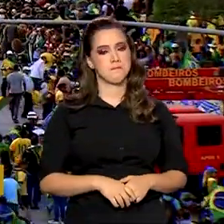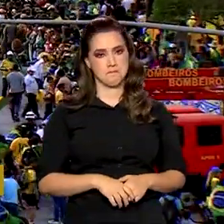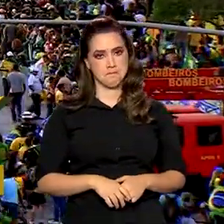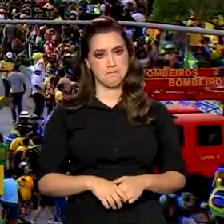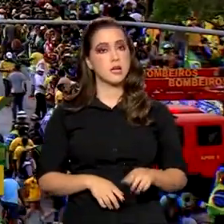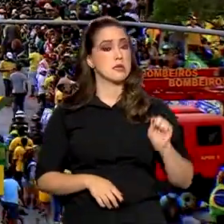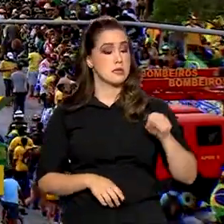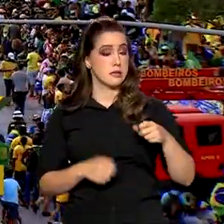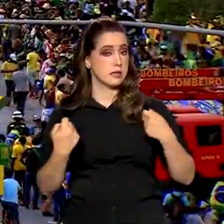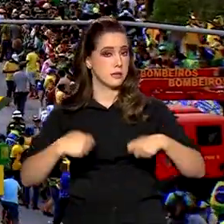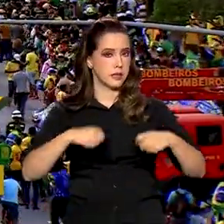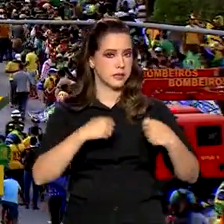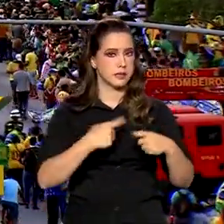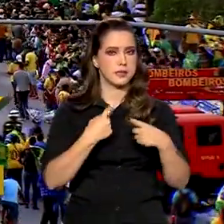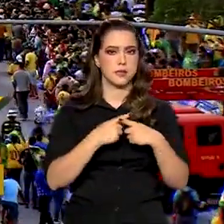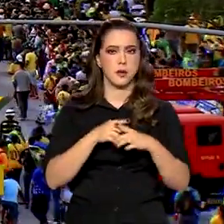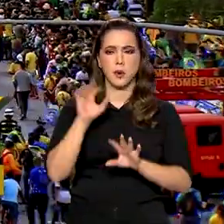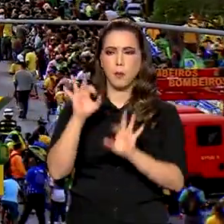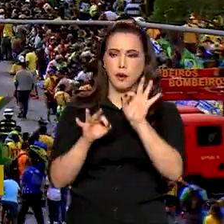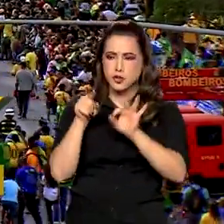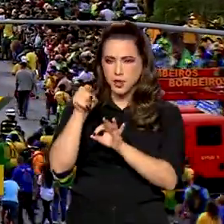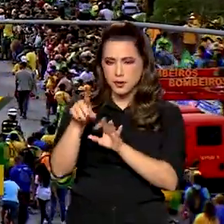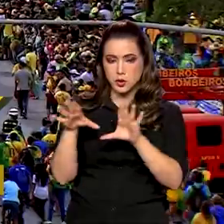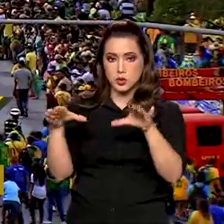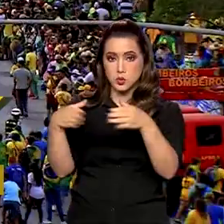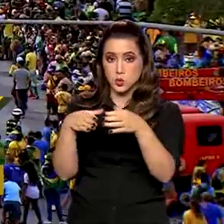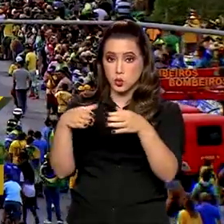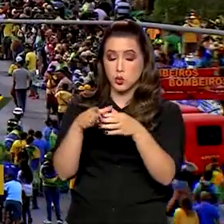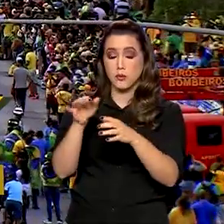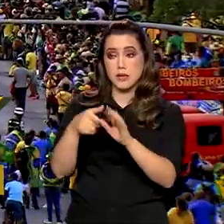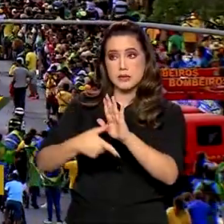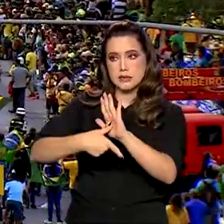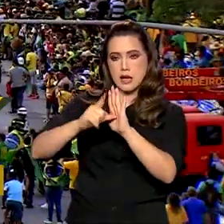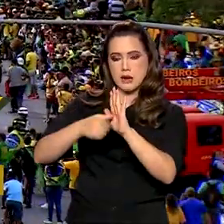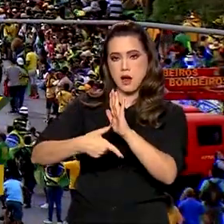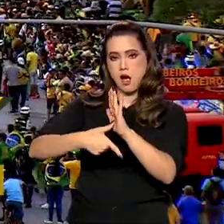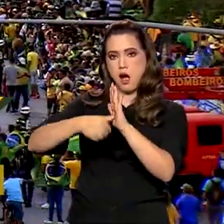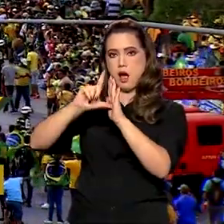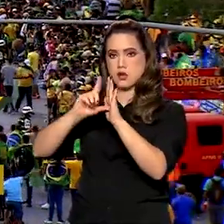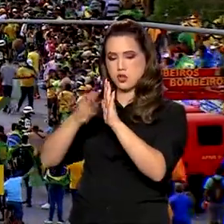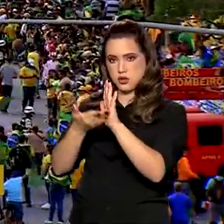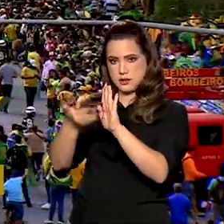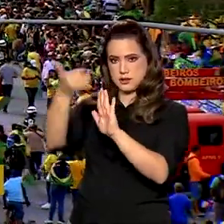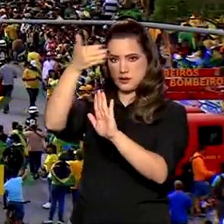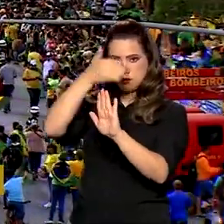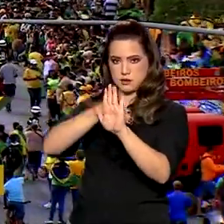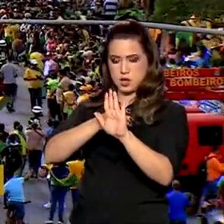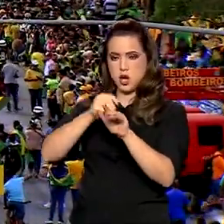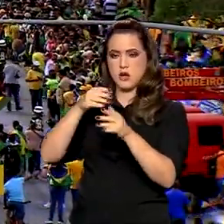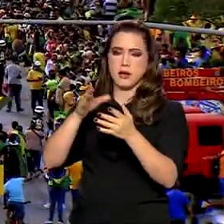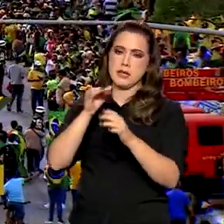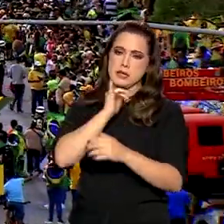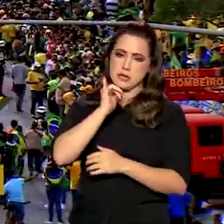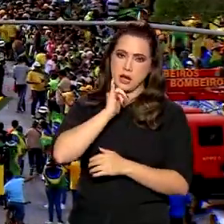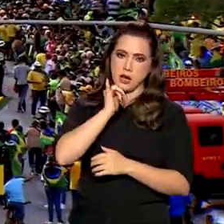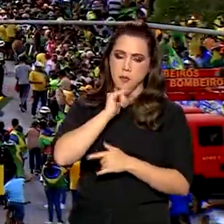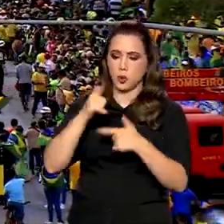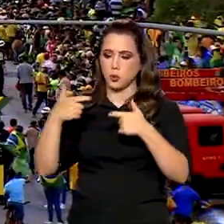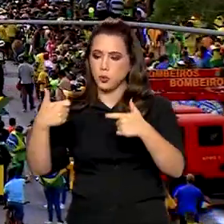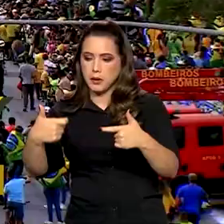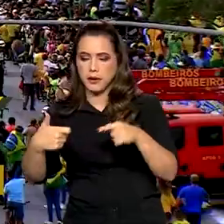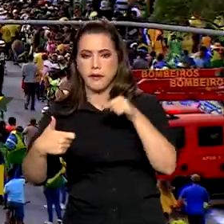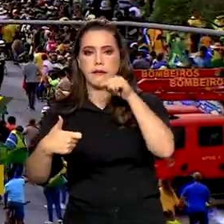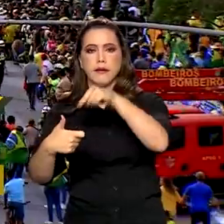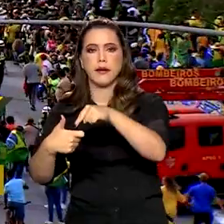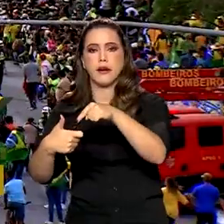se infiltrar numa área de retaguarda do inimigo, é uma área de difícil acesso, né? As tropas convencionais que